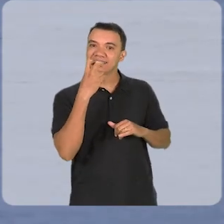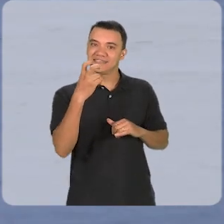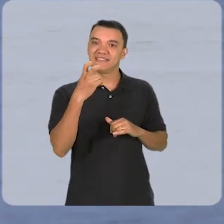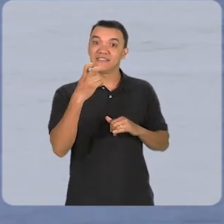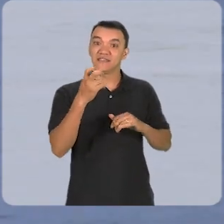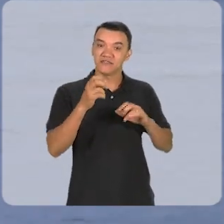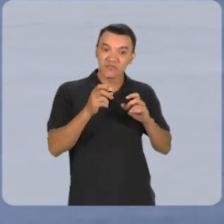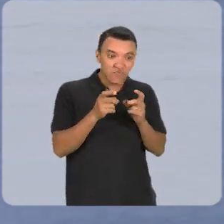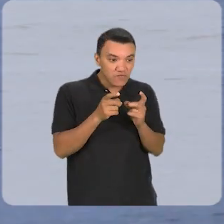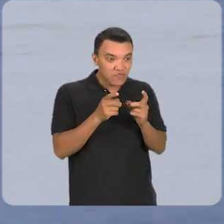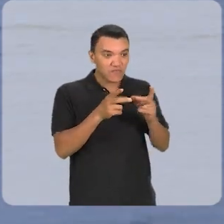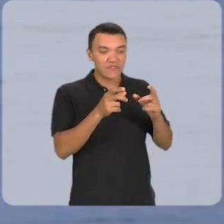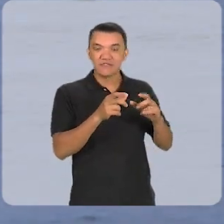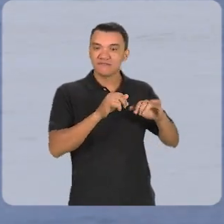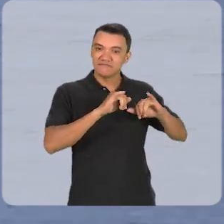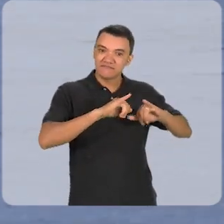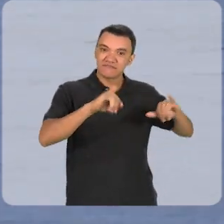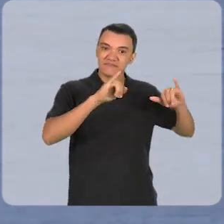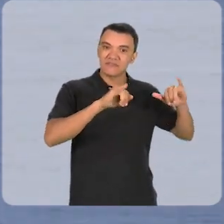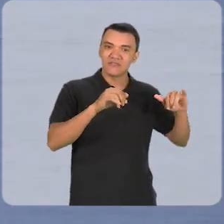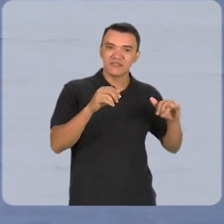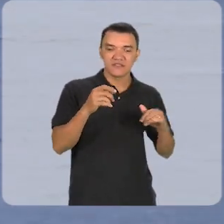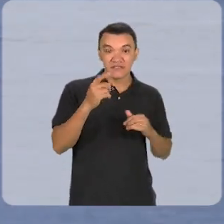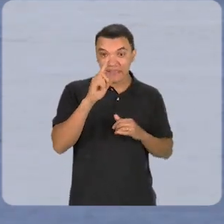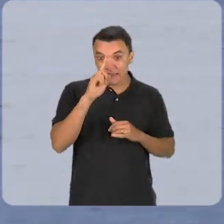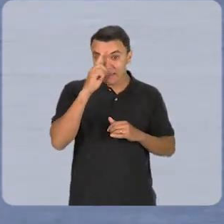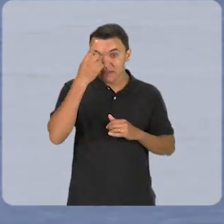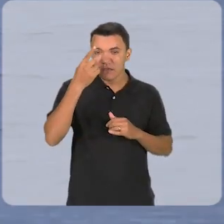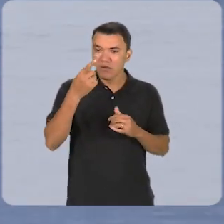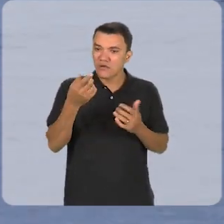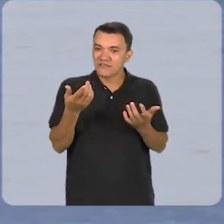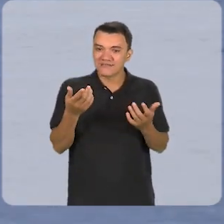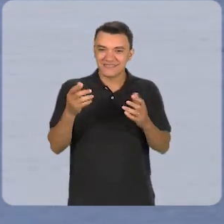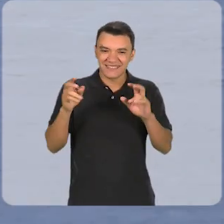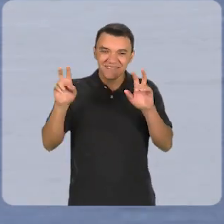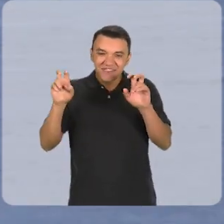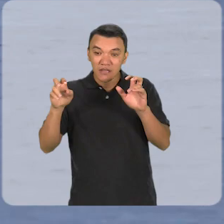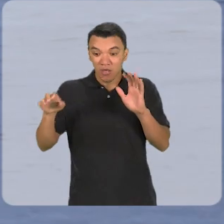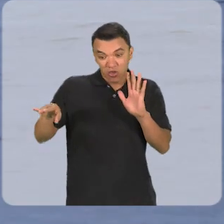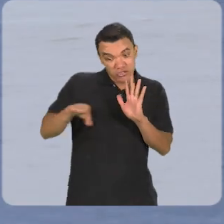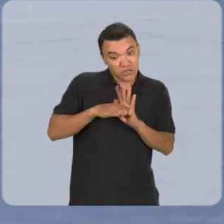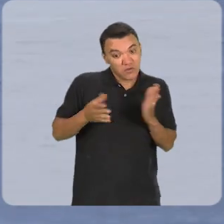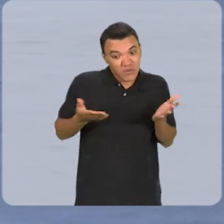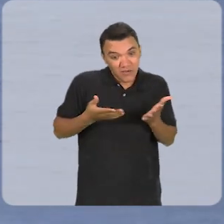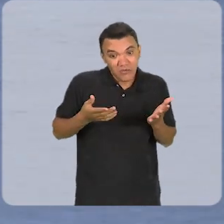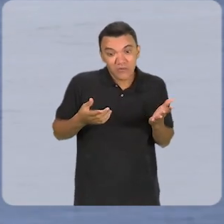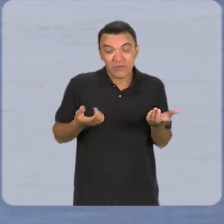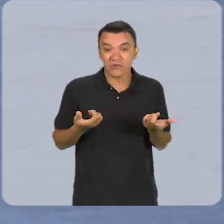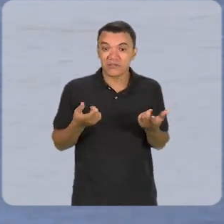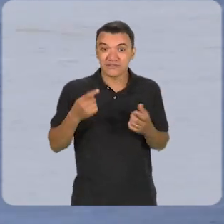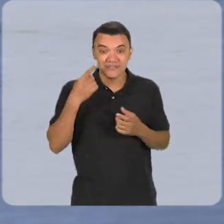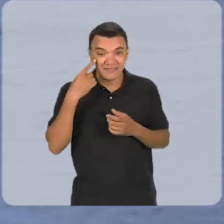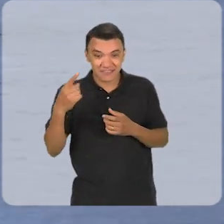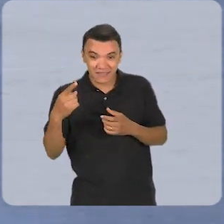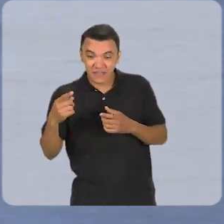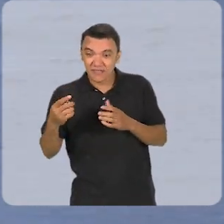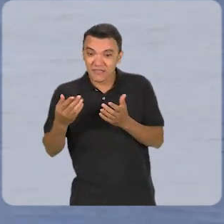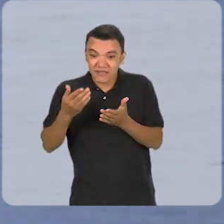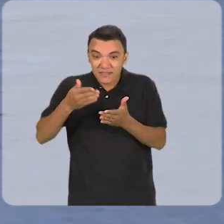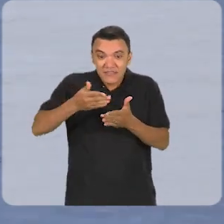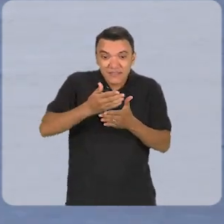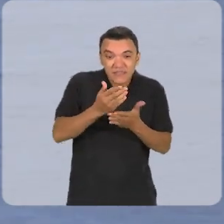venda. Tinha todo um mote. Chegou agora, da entrada do Boqueirão, eu encontrei